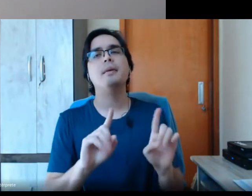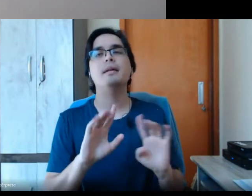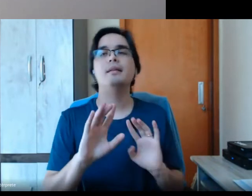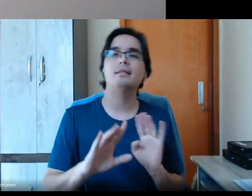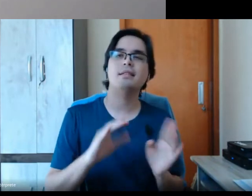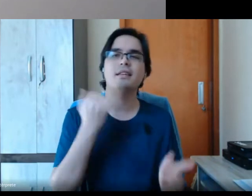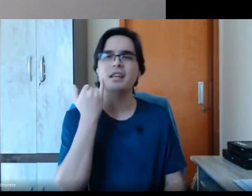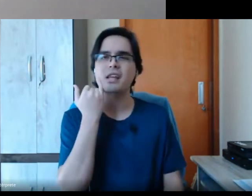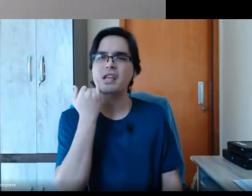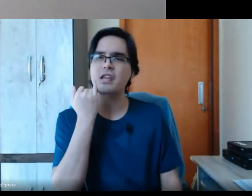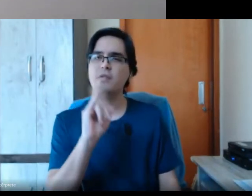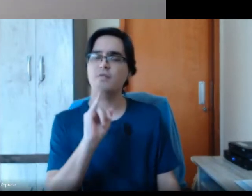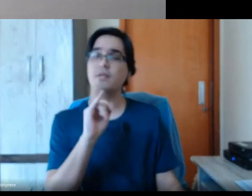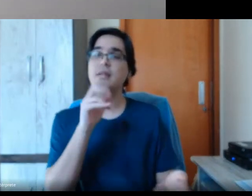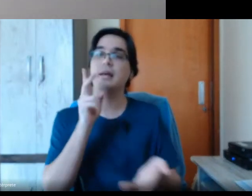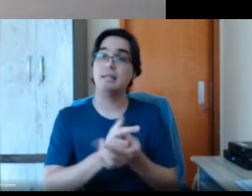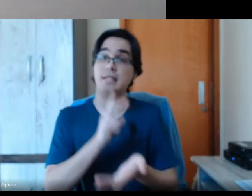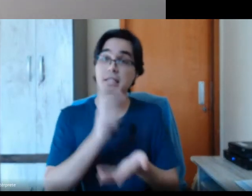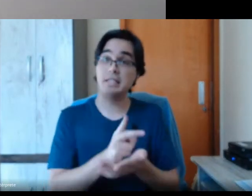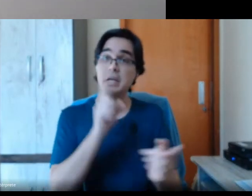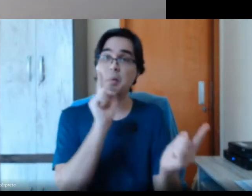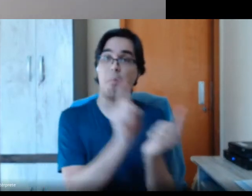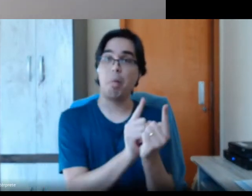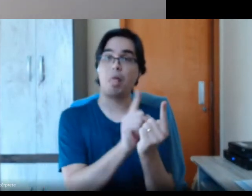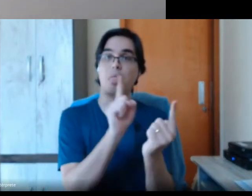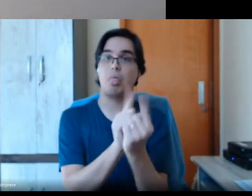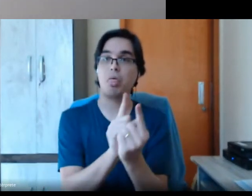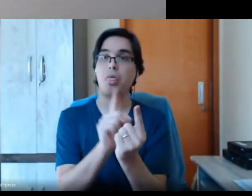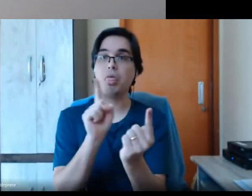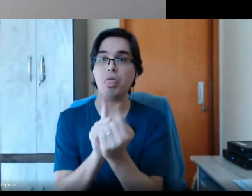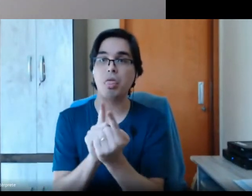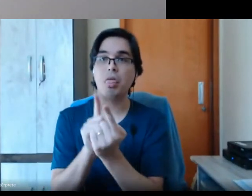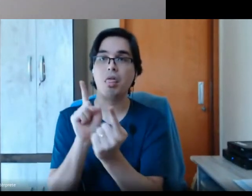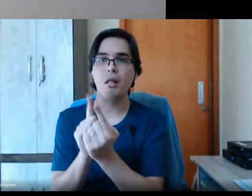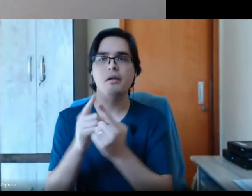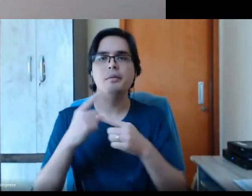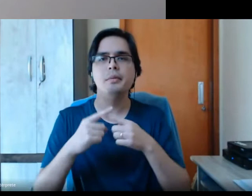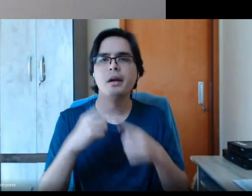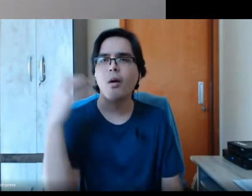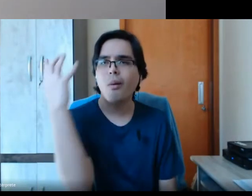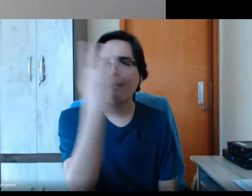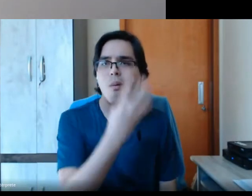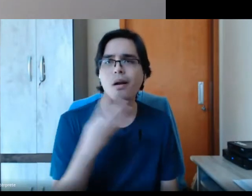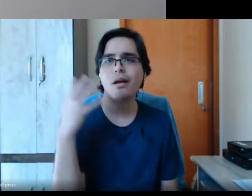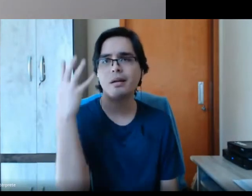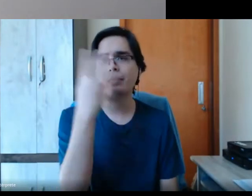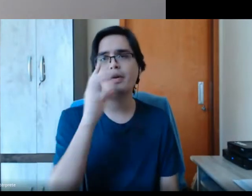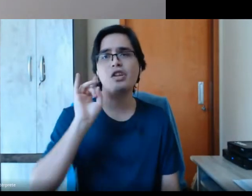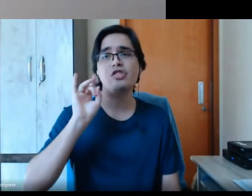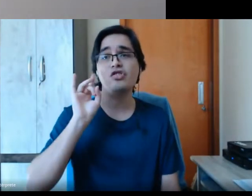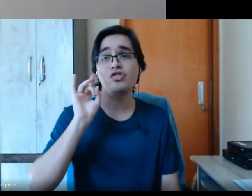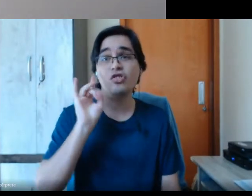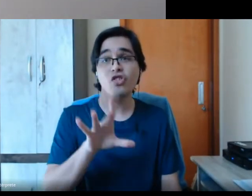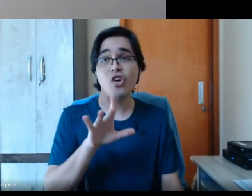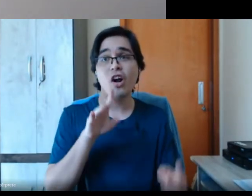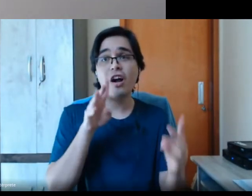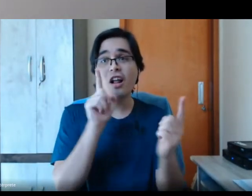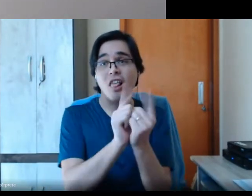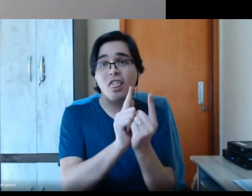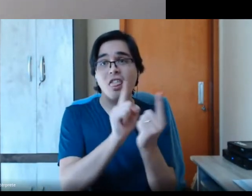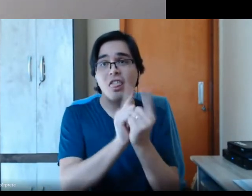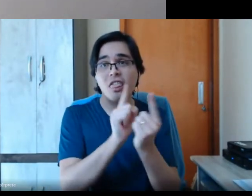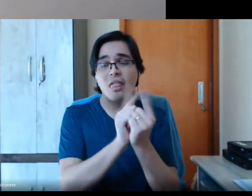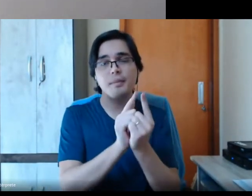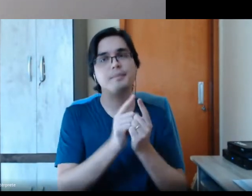E o professor falando, né, o monólogo ali, que é bastante cansativo também, tá? Então, a gente tem aí trabalhado, sabemos que tem